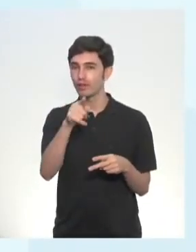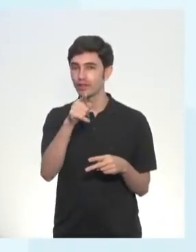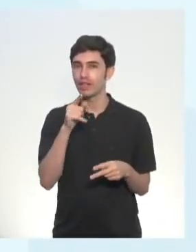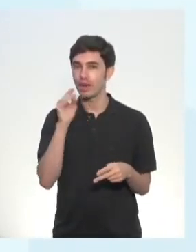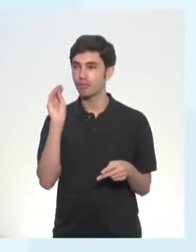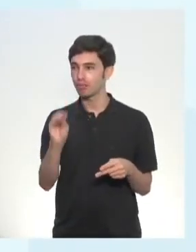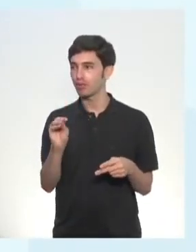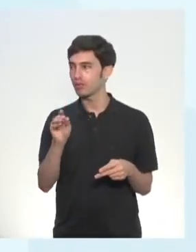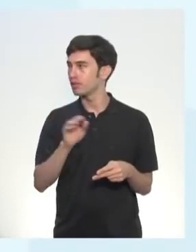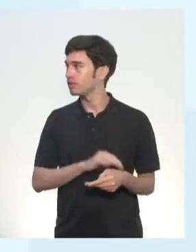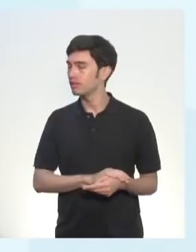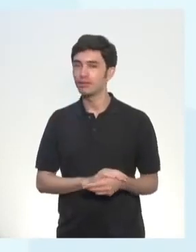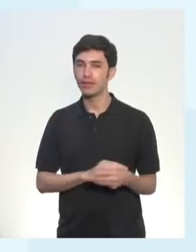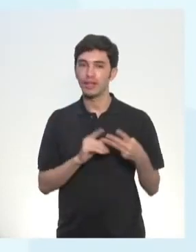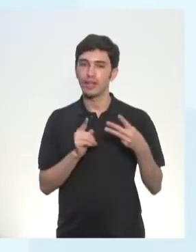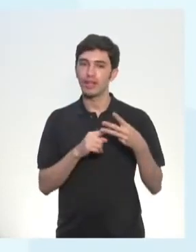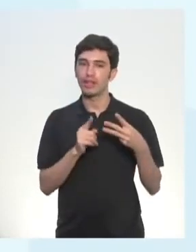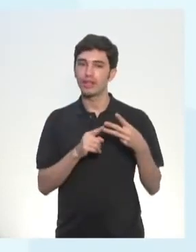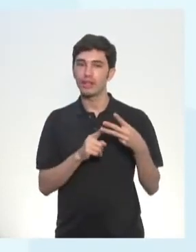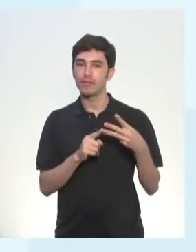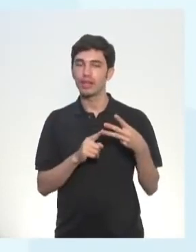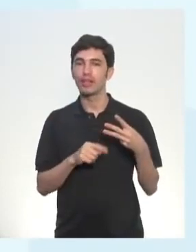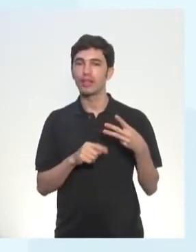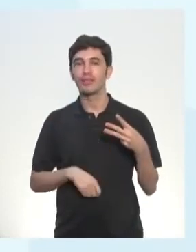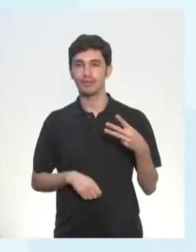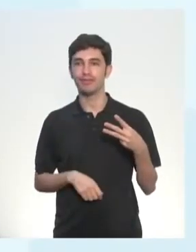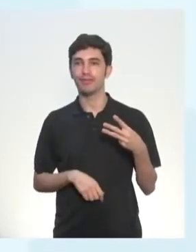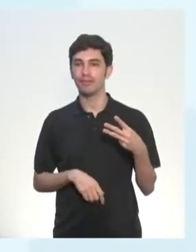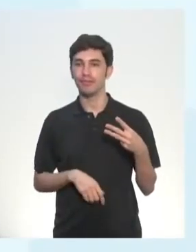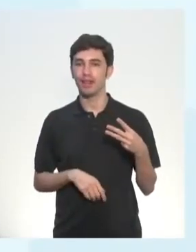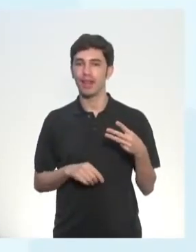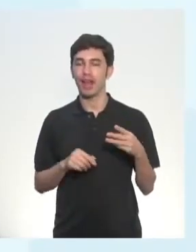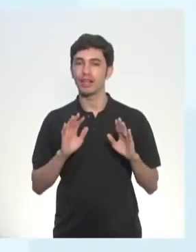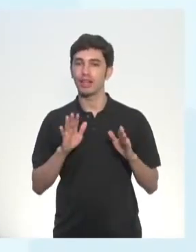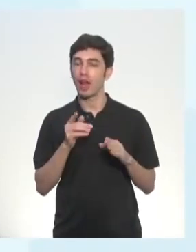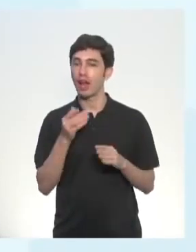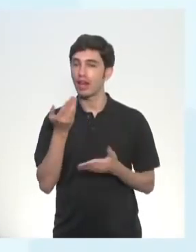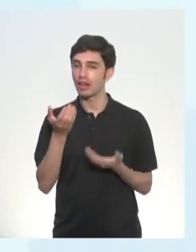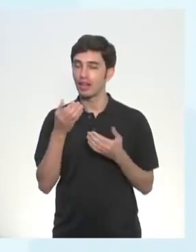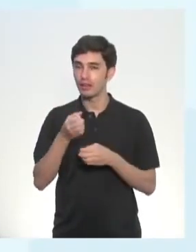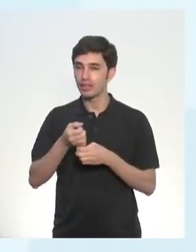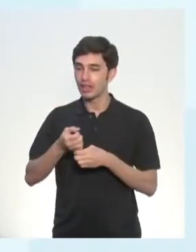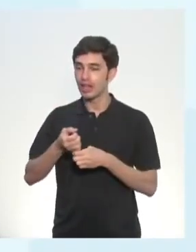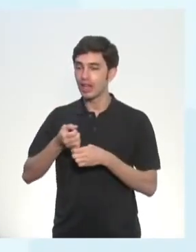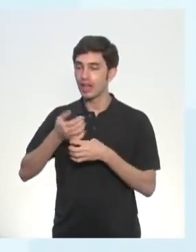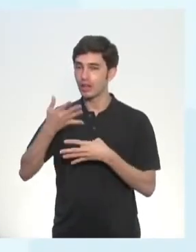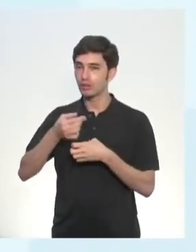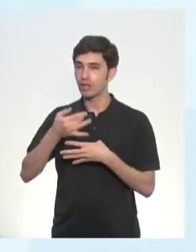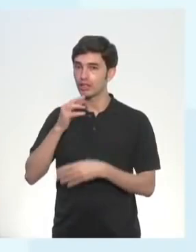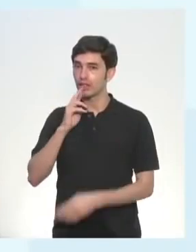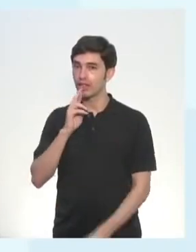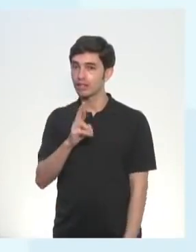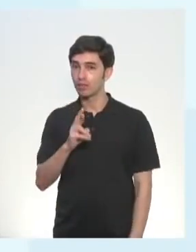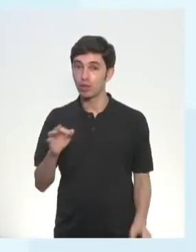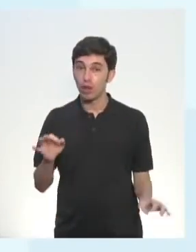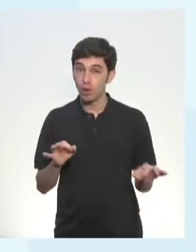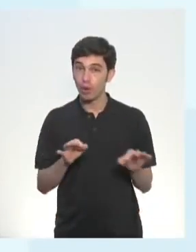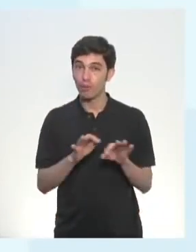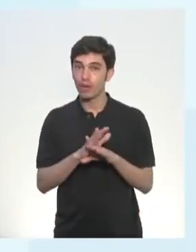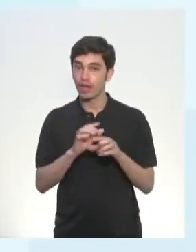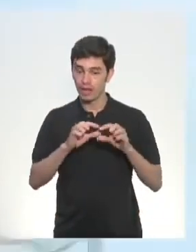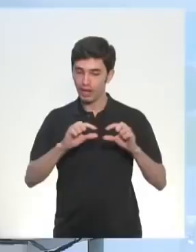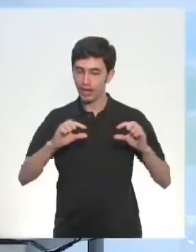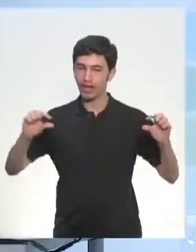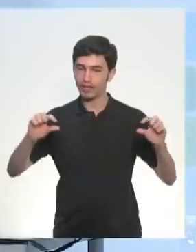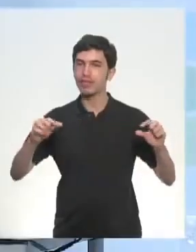company produce, tal. Mas eu quero que vocês respondam no chat, resposta completa, porque é para praticar a